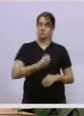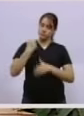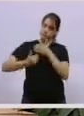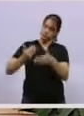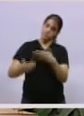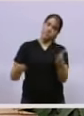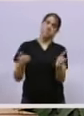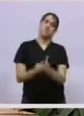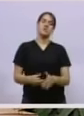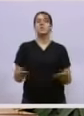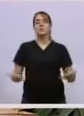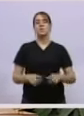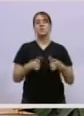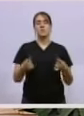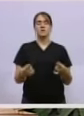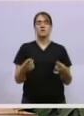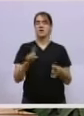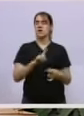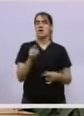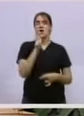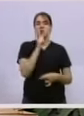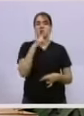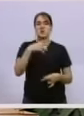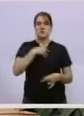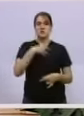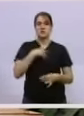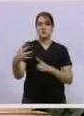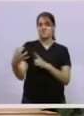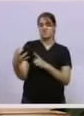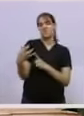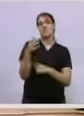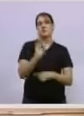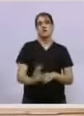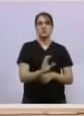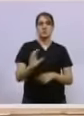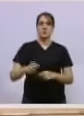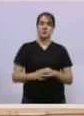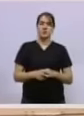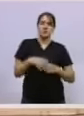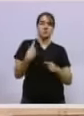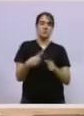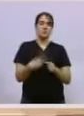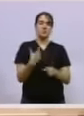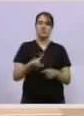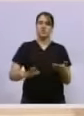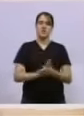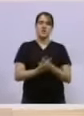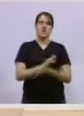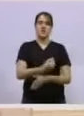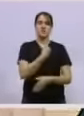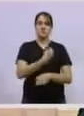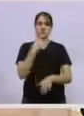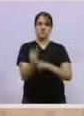que ainda não sofreu na sua carne as influências do cristianismo, porque ele não teve em nada a sua vida transformada